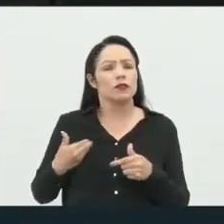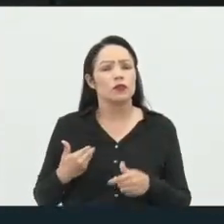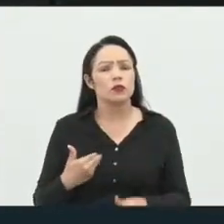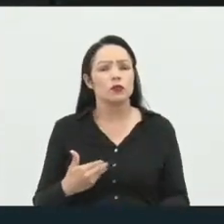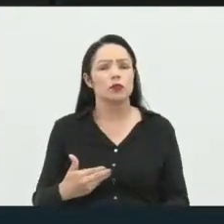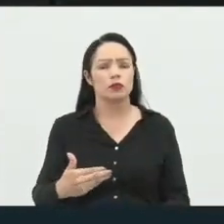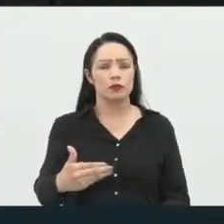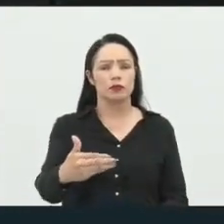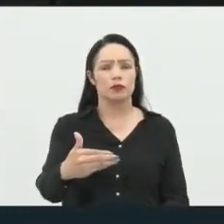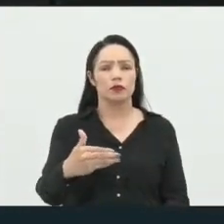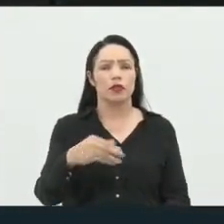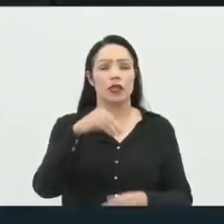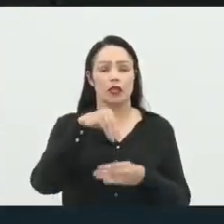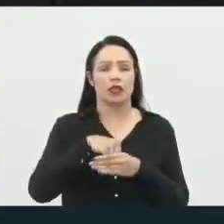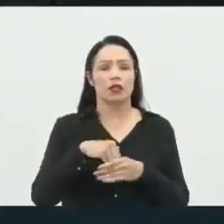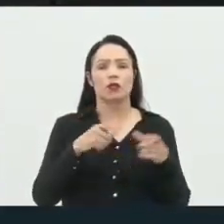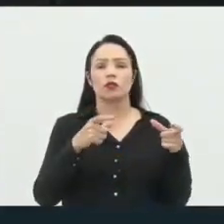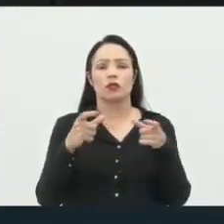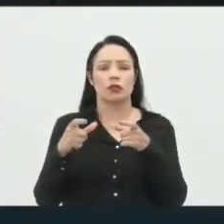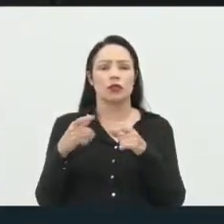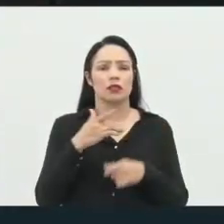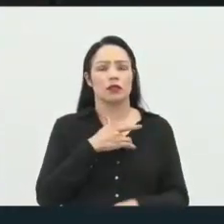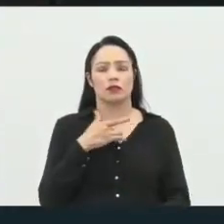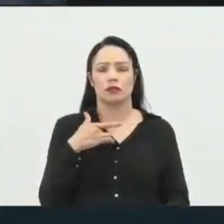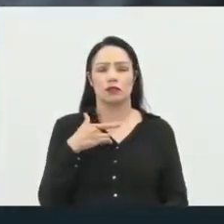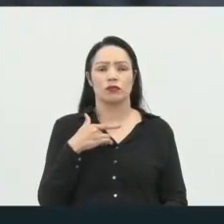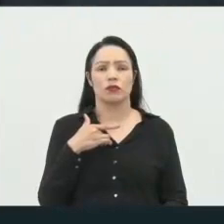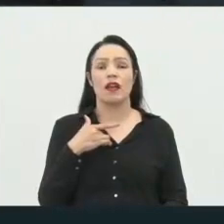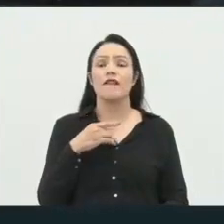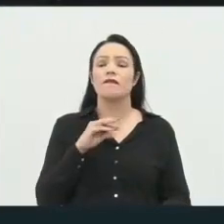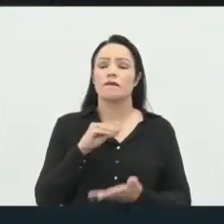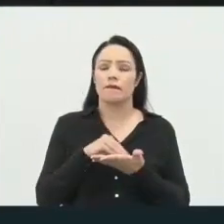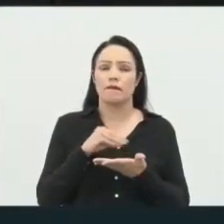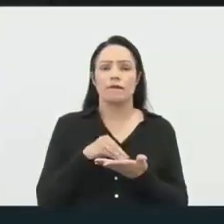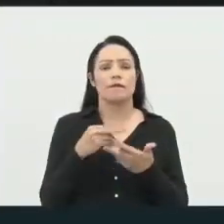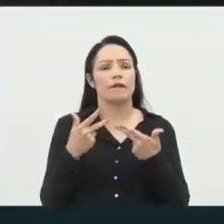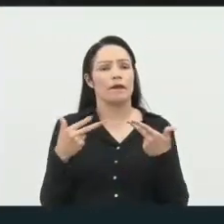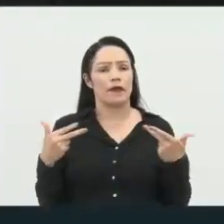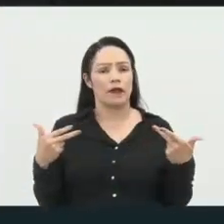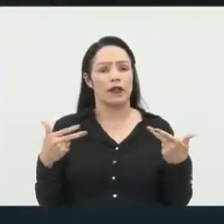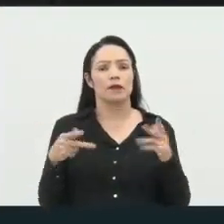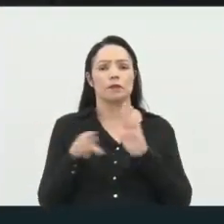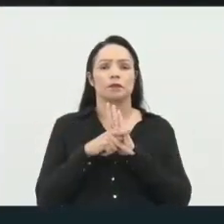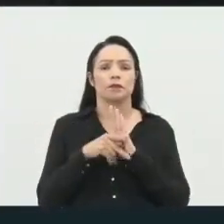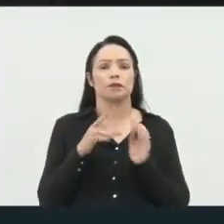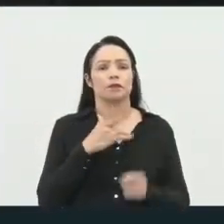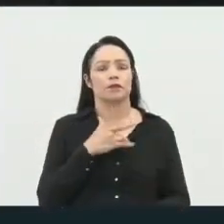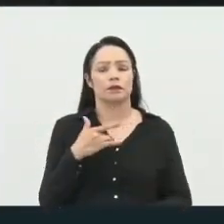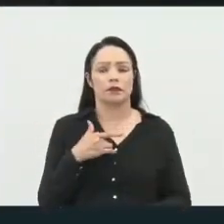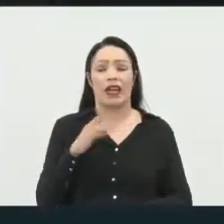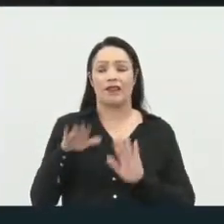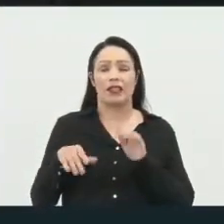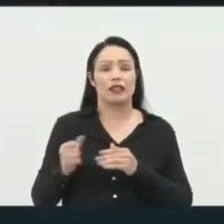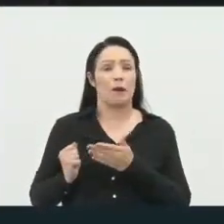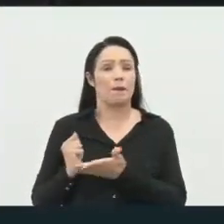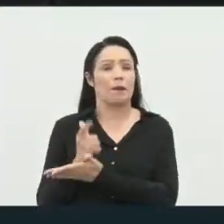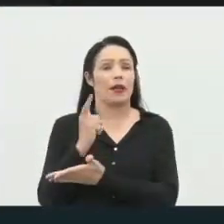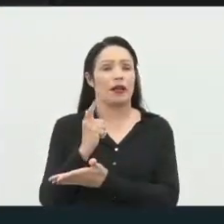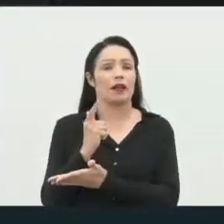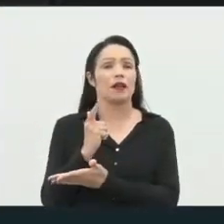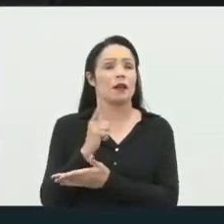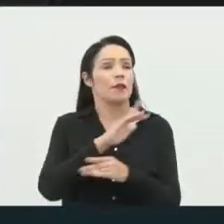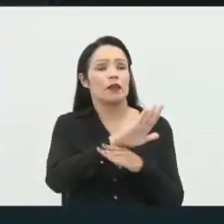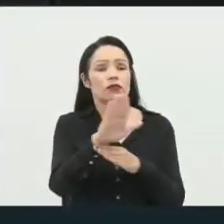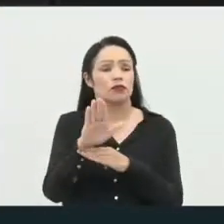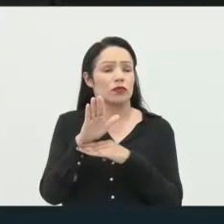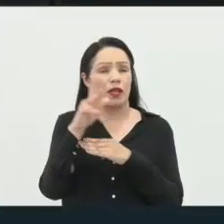muita das vezes trabalharam sem sumos e medicamentos tiveram que comprar tirar do próprio bolso para hoje para receber